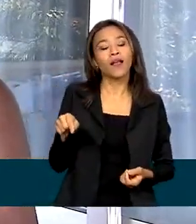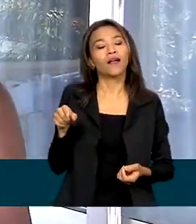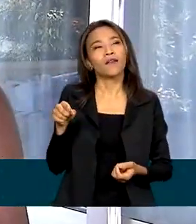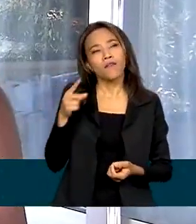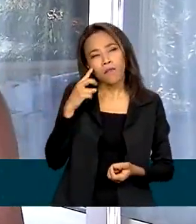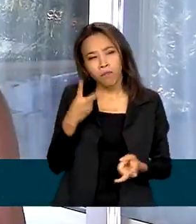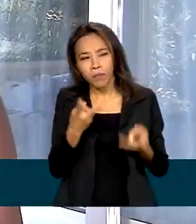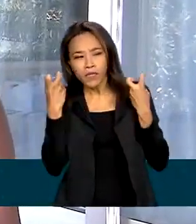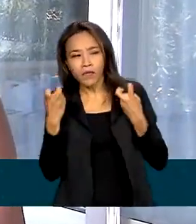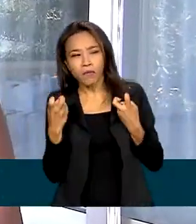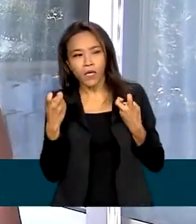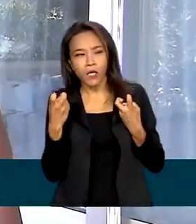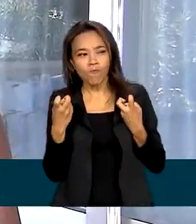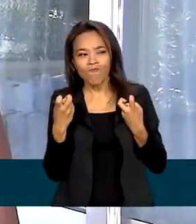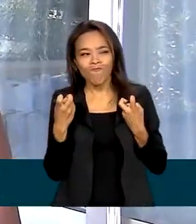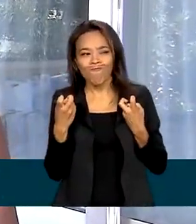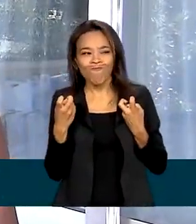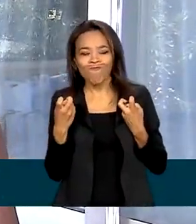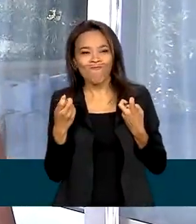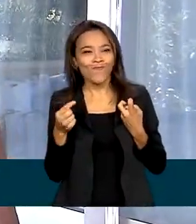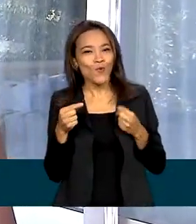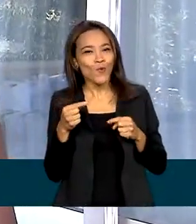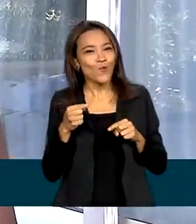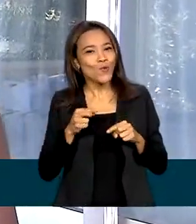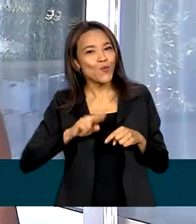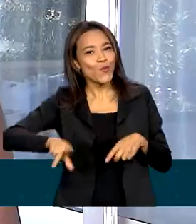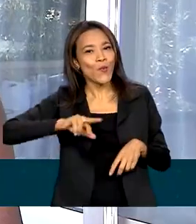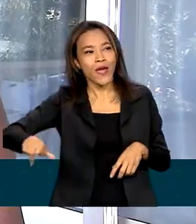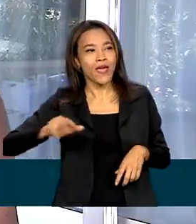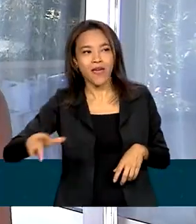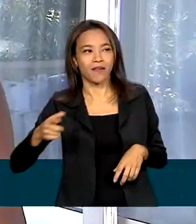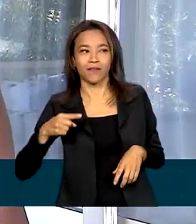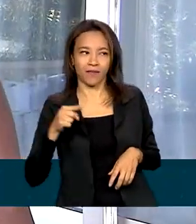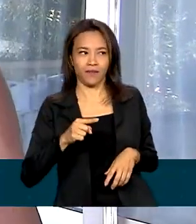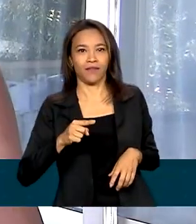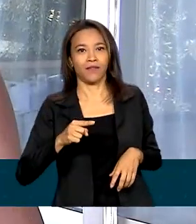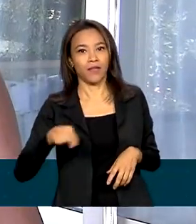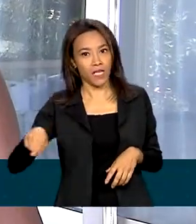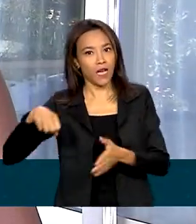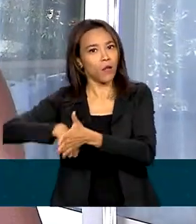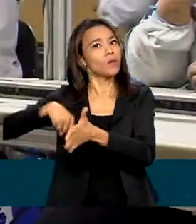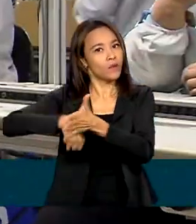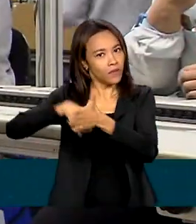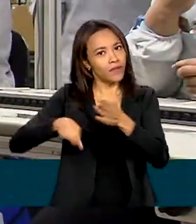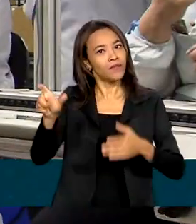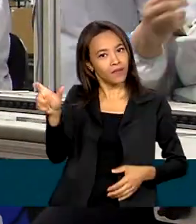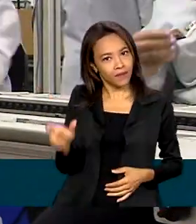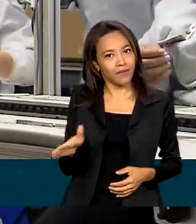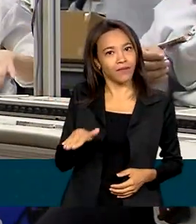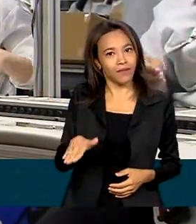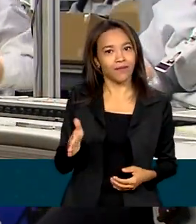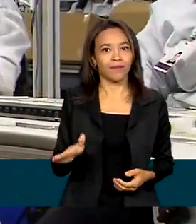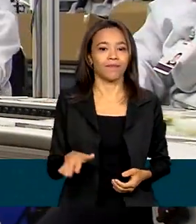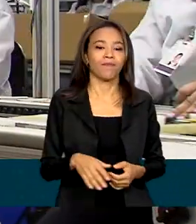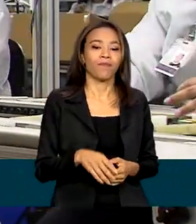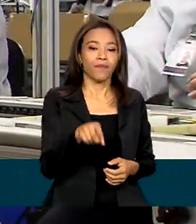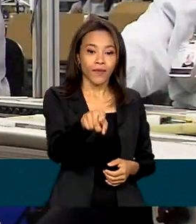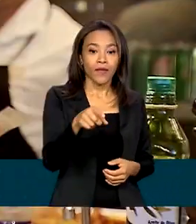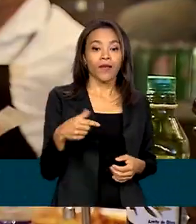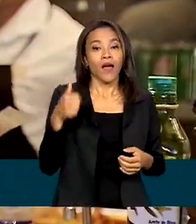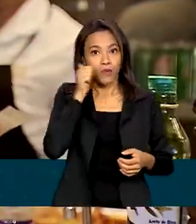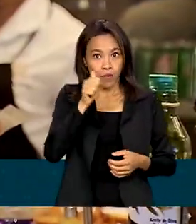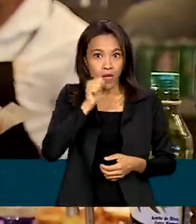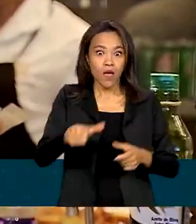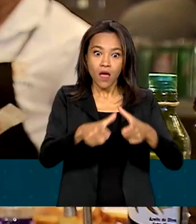alguma coisa não está do jeito que tem que ser para ela, ela lute também. Apesar da participação delas